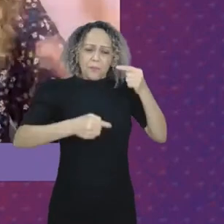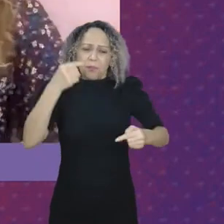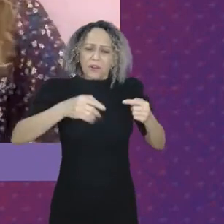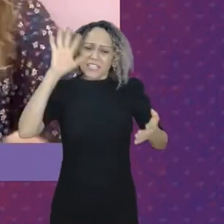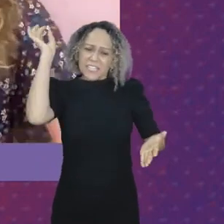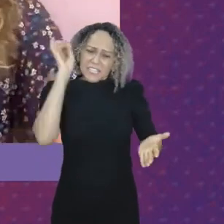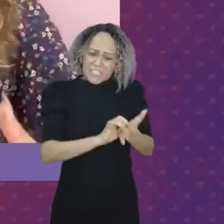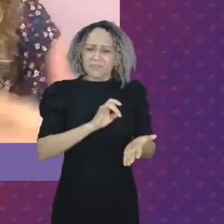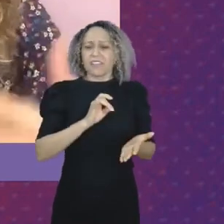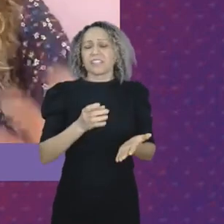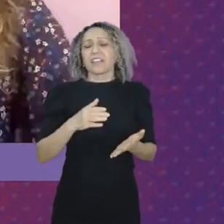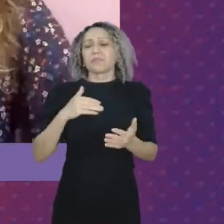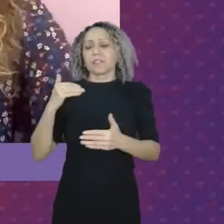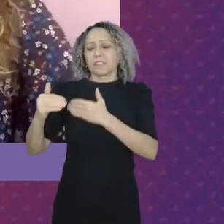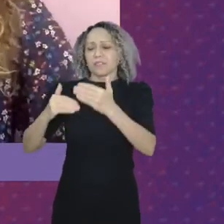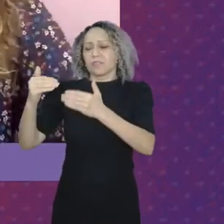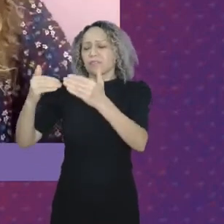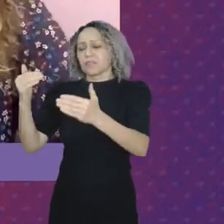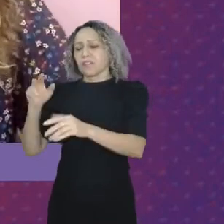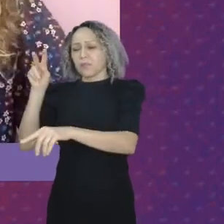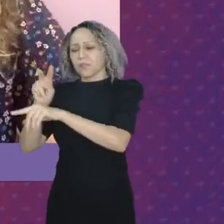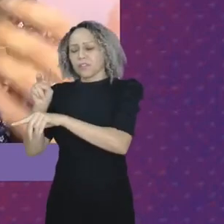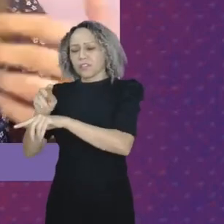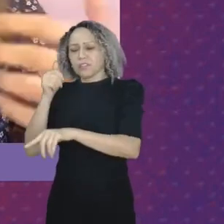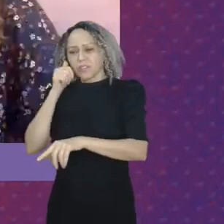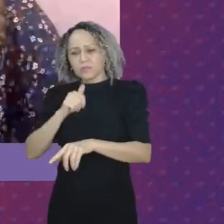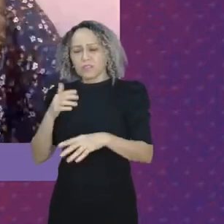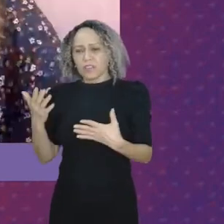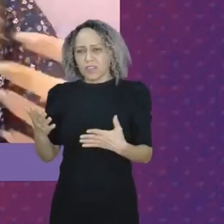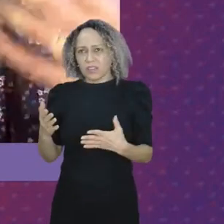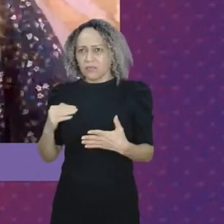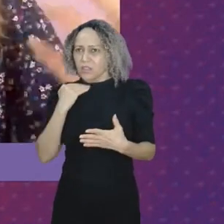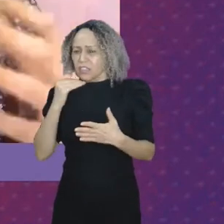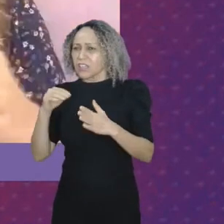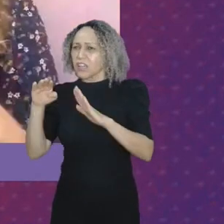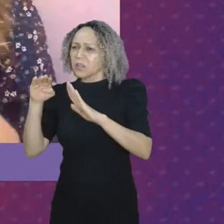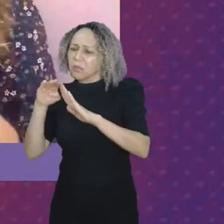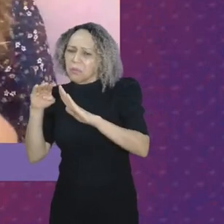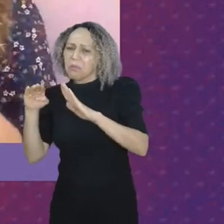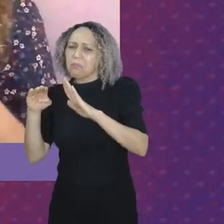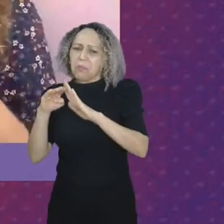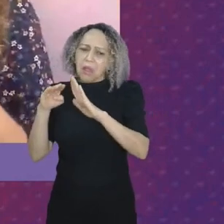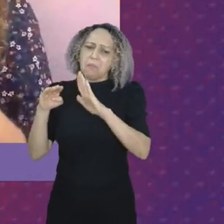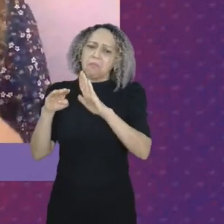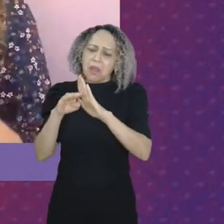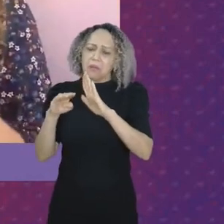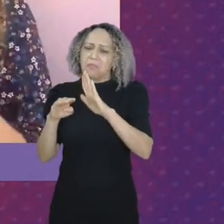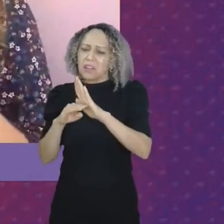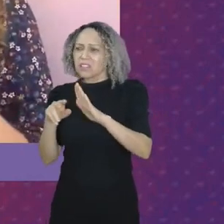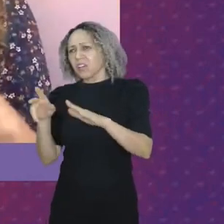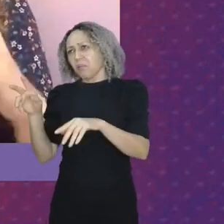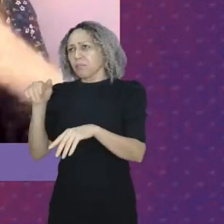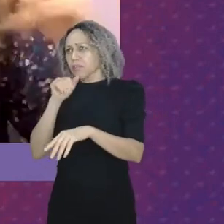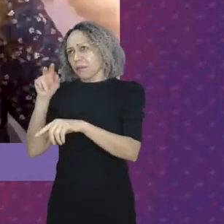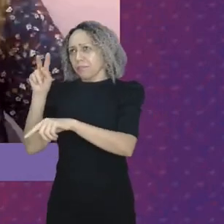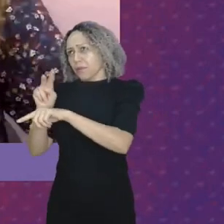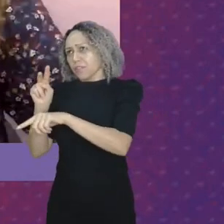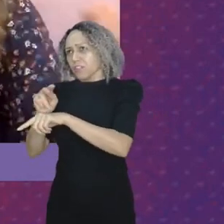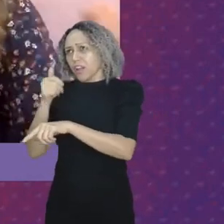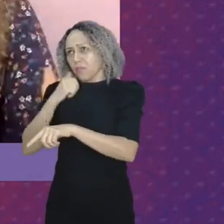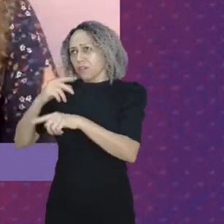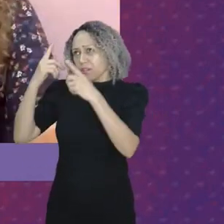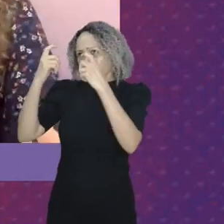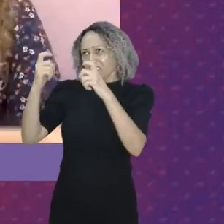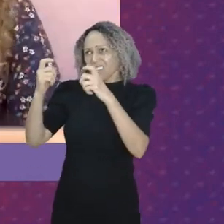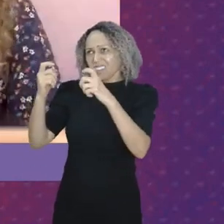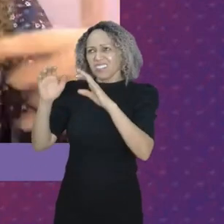de fato na proteção das mulheres, para não achar que é só proteger a mulher que já foi violentada, mas garantir que ela não